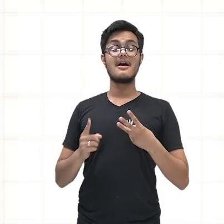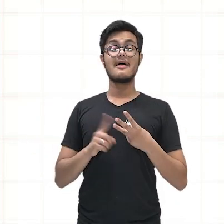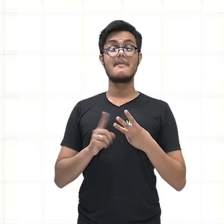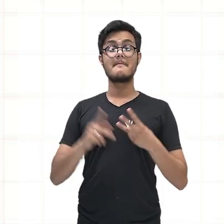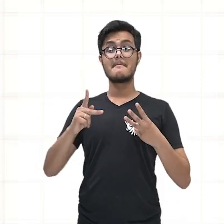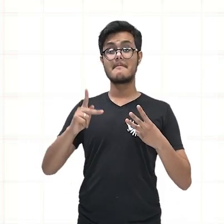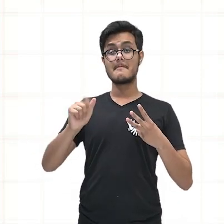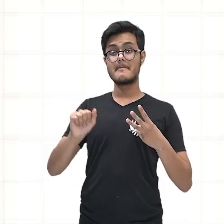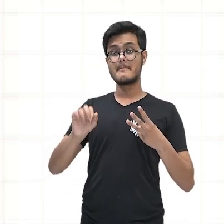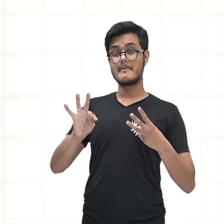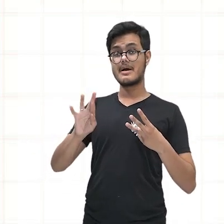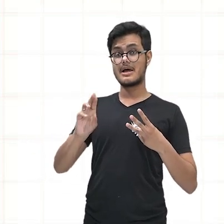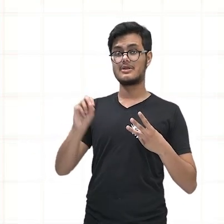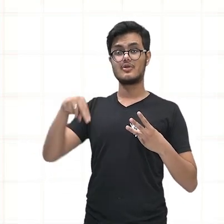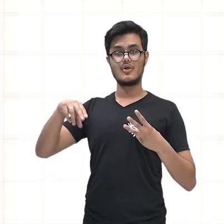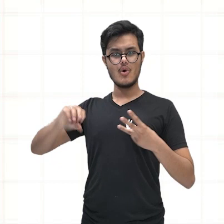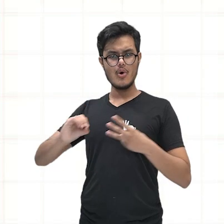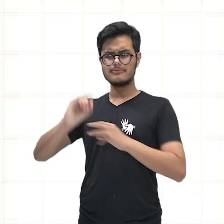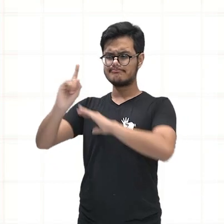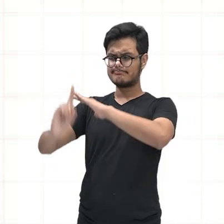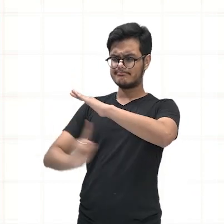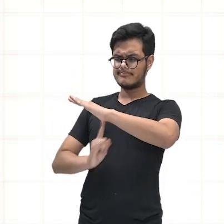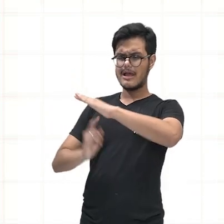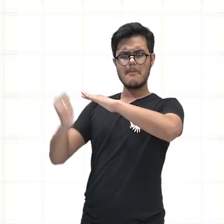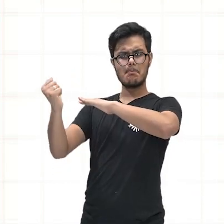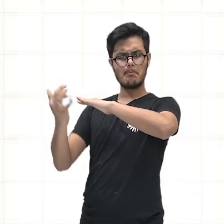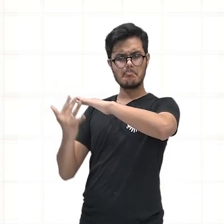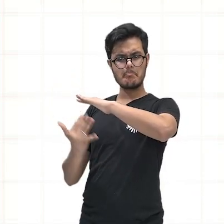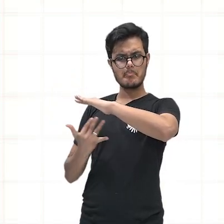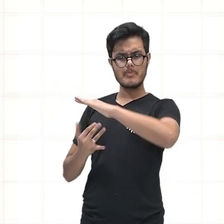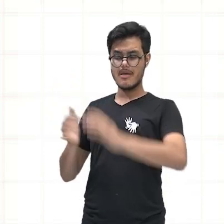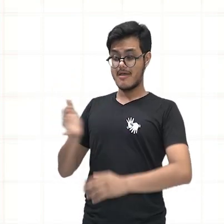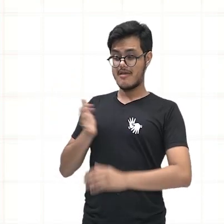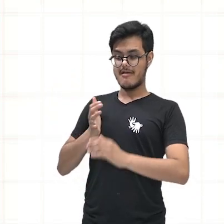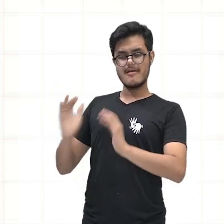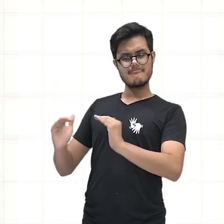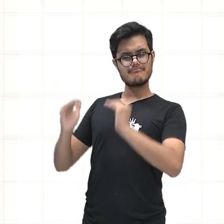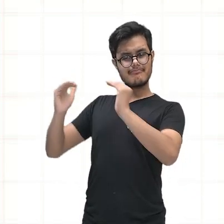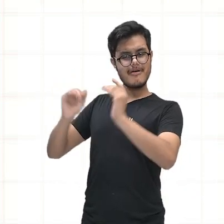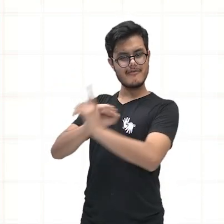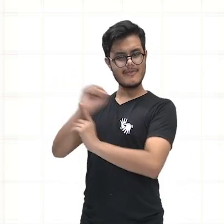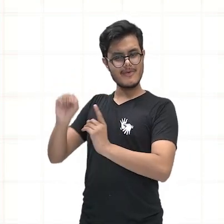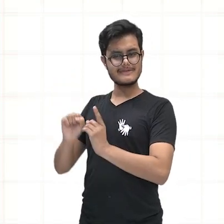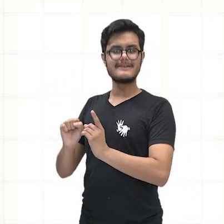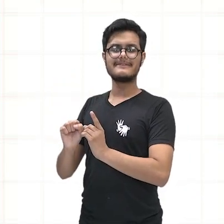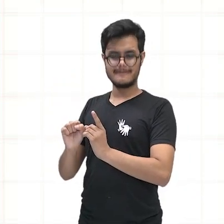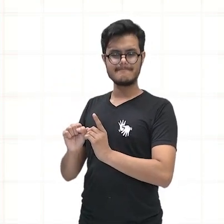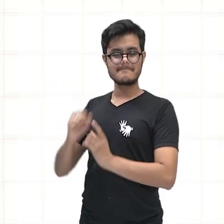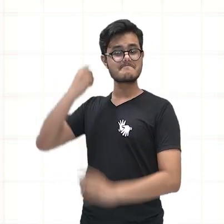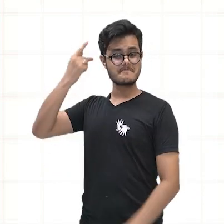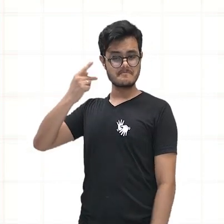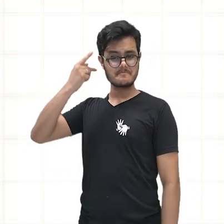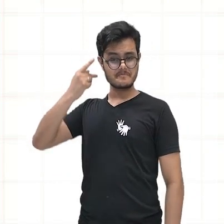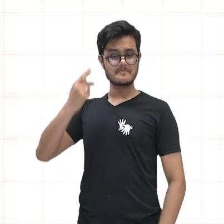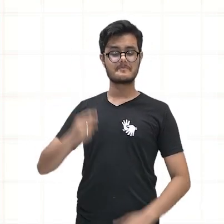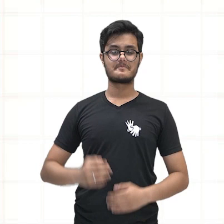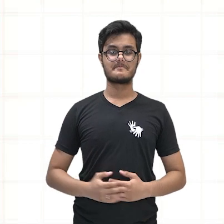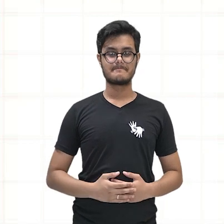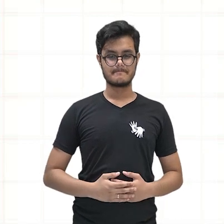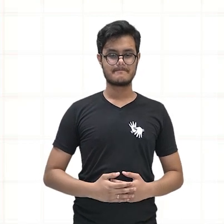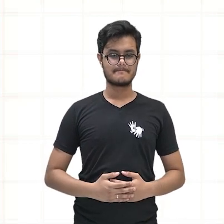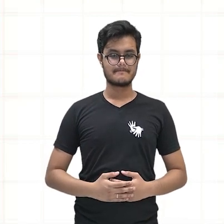quanto mais clientes um patrono possuísse maior era o seu prestígio social e político olha aqui o